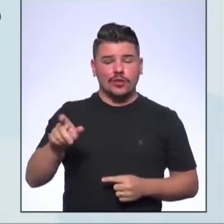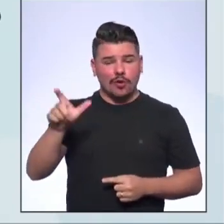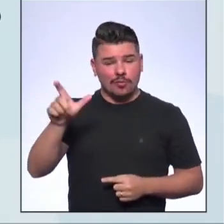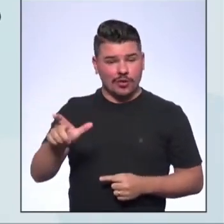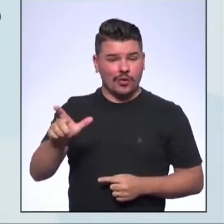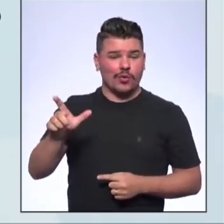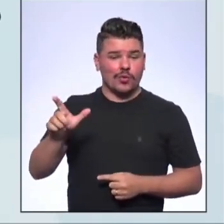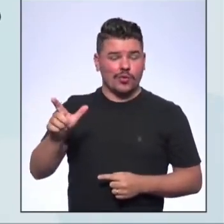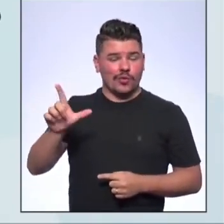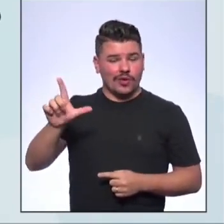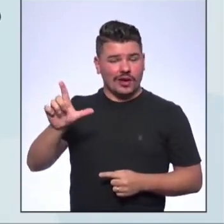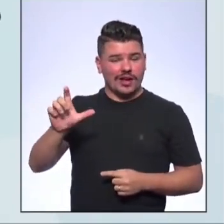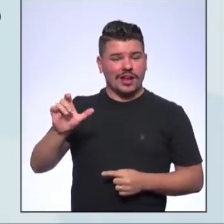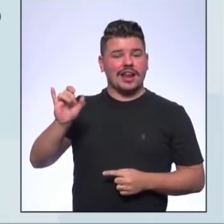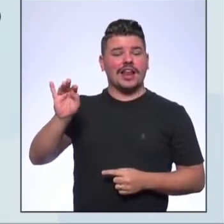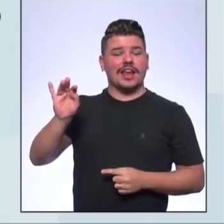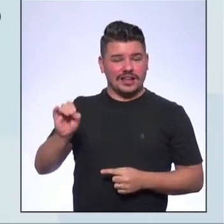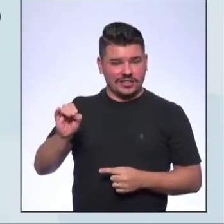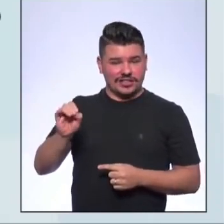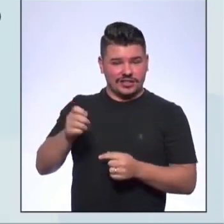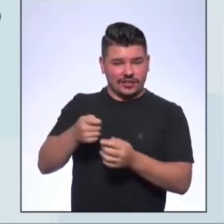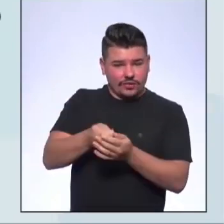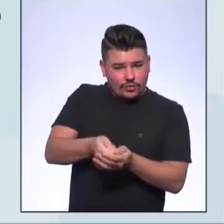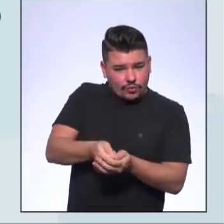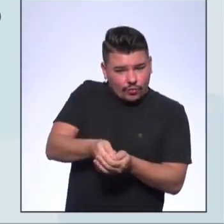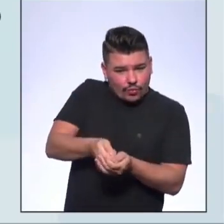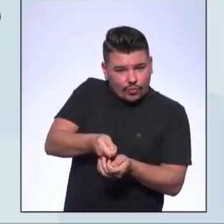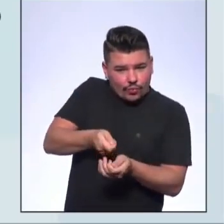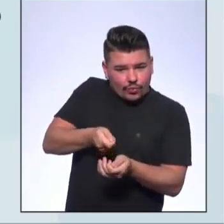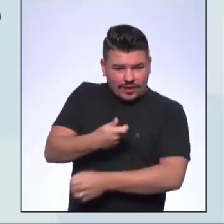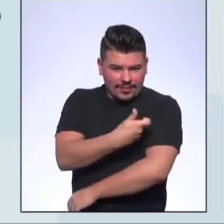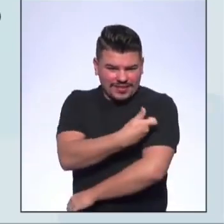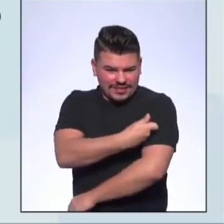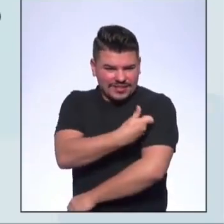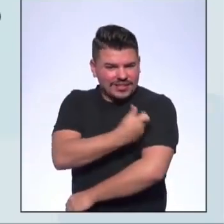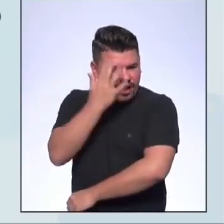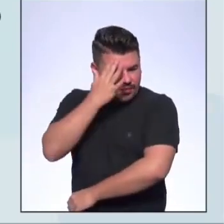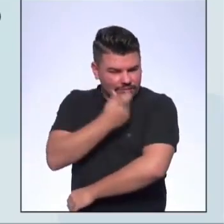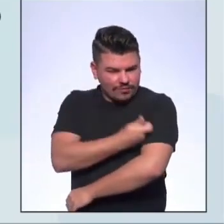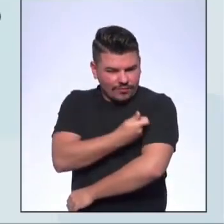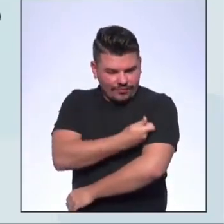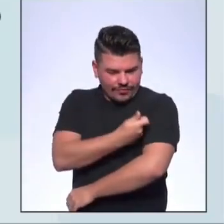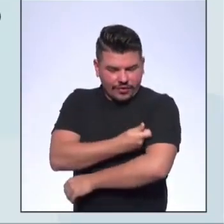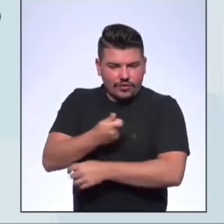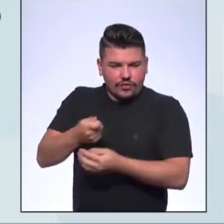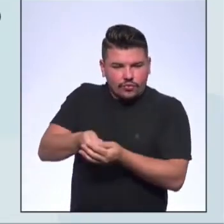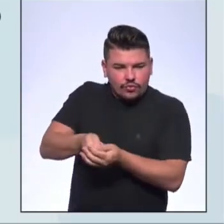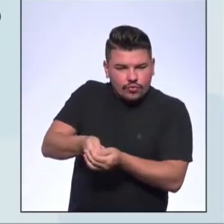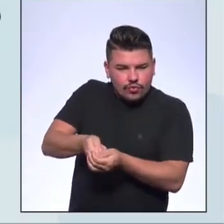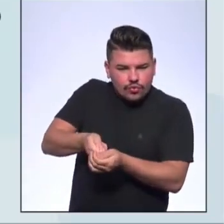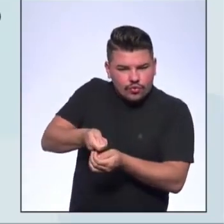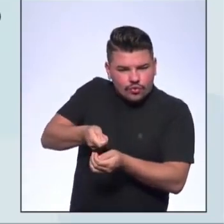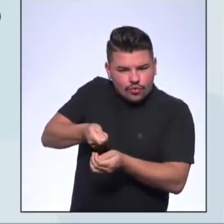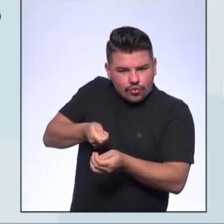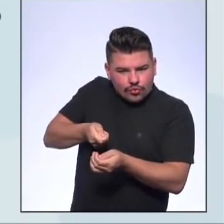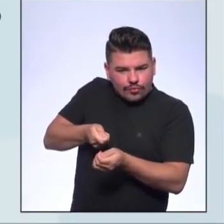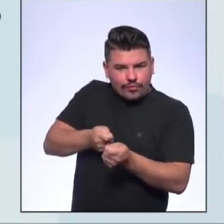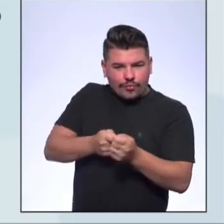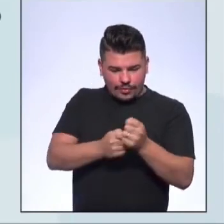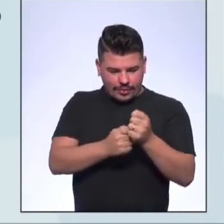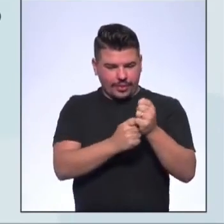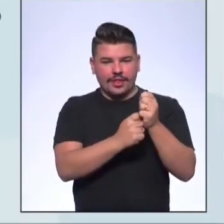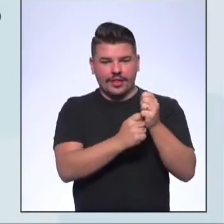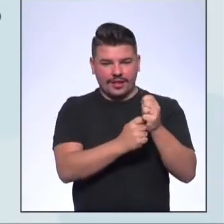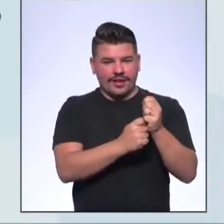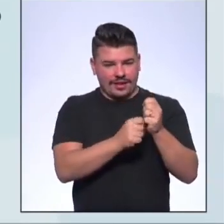deslocamento do êmbolo, né, em uma seringa, né? Você pega uma seringa lá, põe ali um sistema aí dentro, você põe ali ar dentro, aí que o êmbolo ele vai, né,